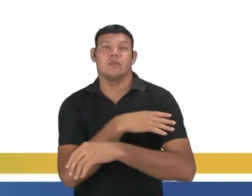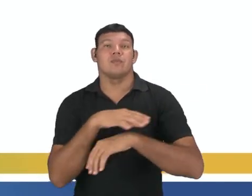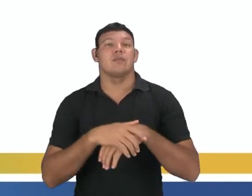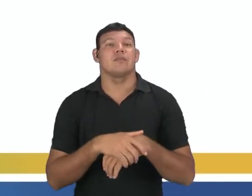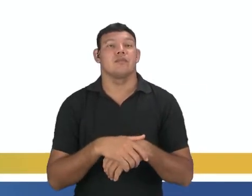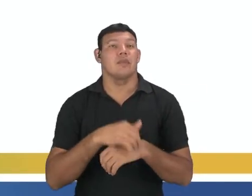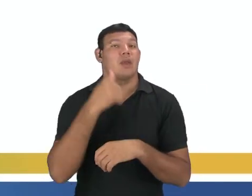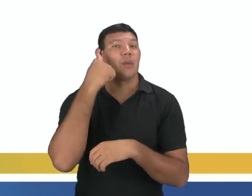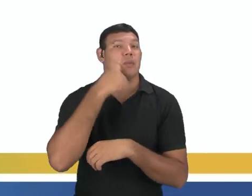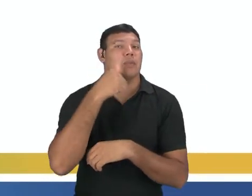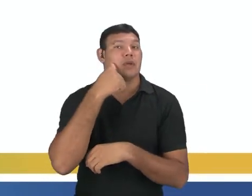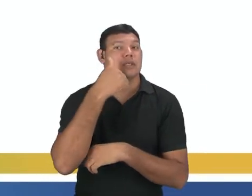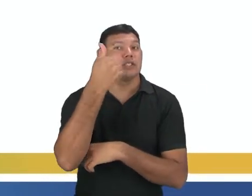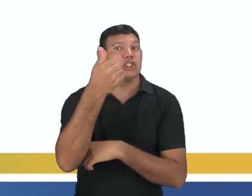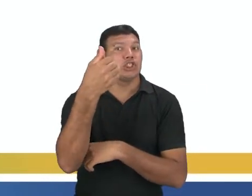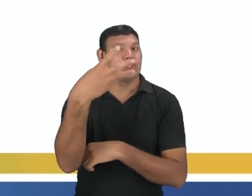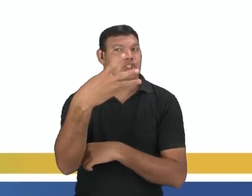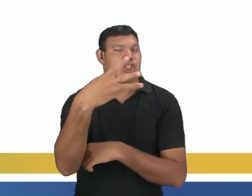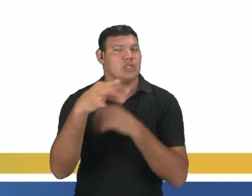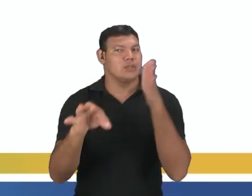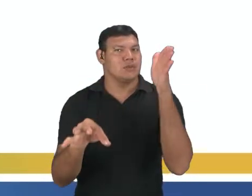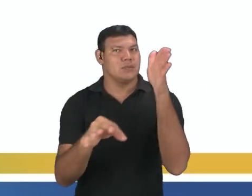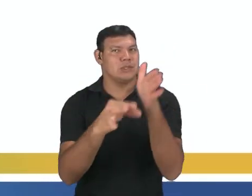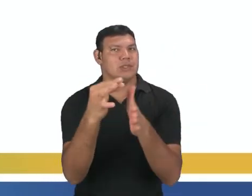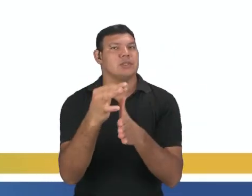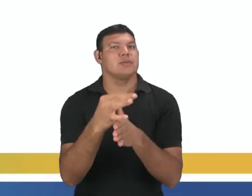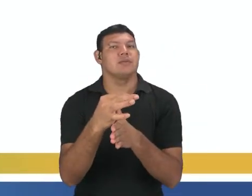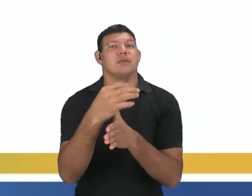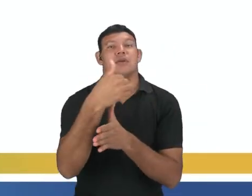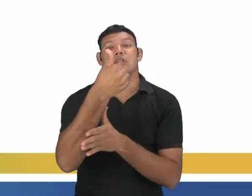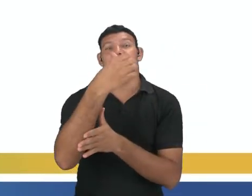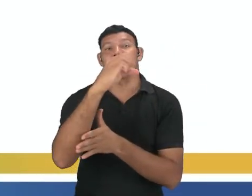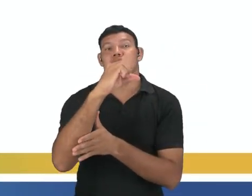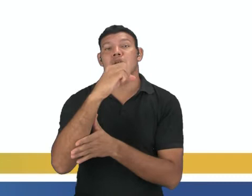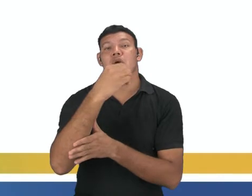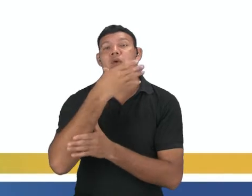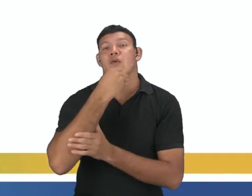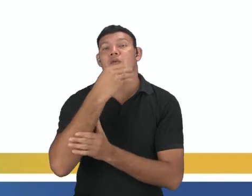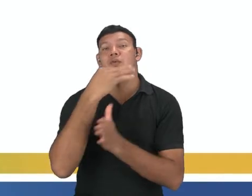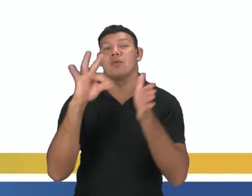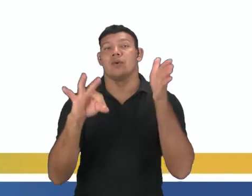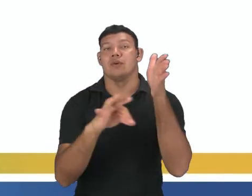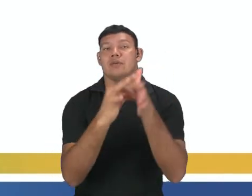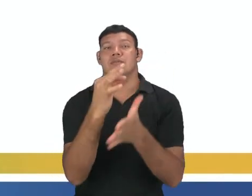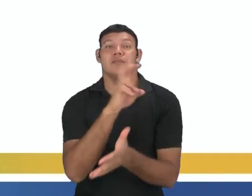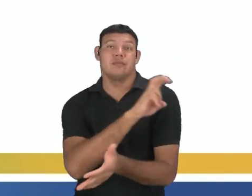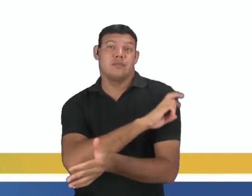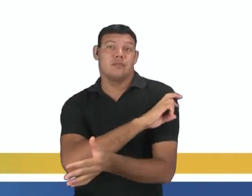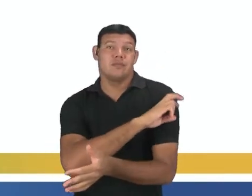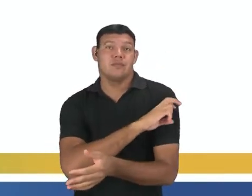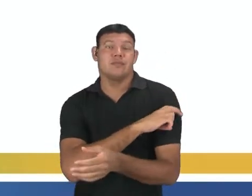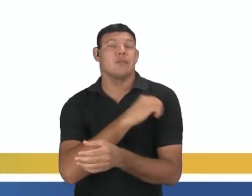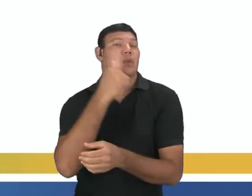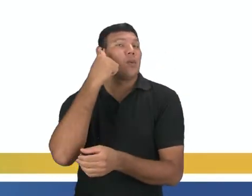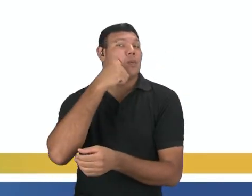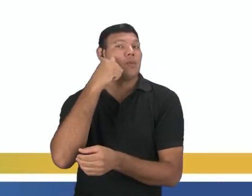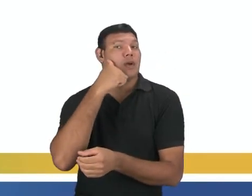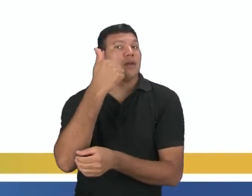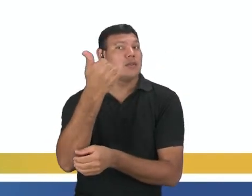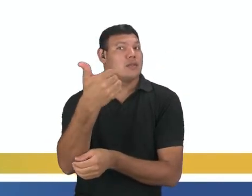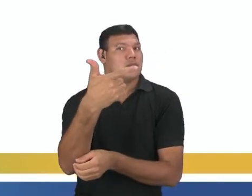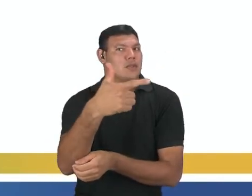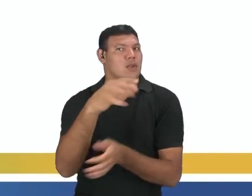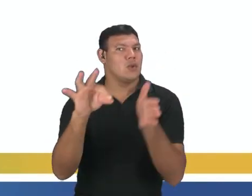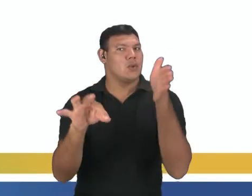temos 13 meninas e 19 meninos. No quinto ano, nós temos